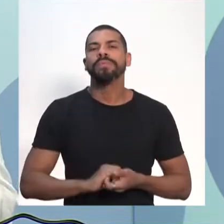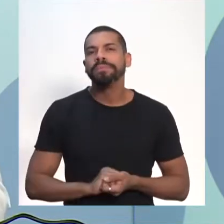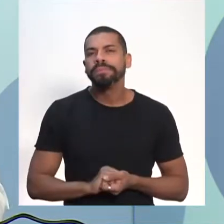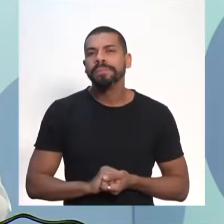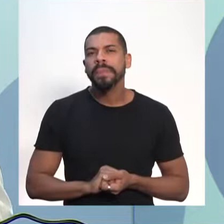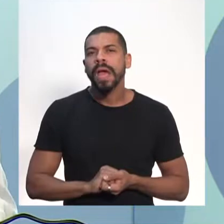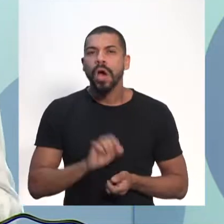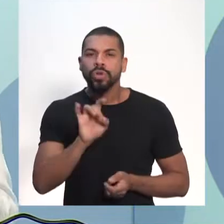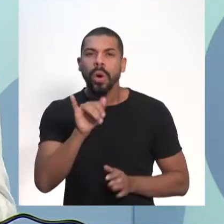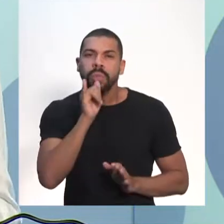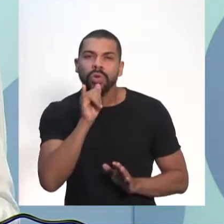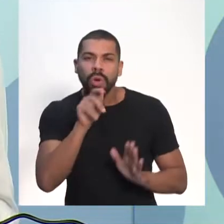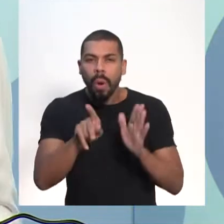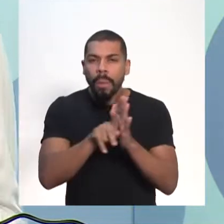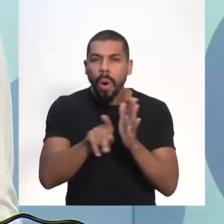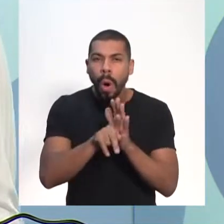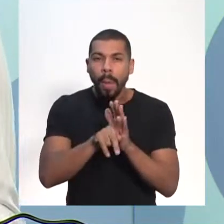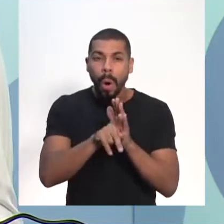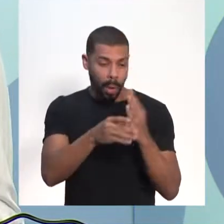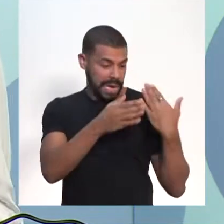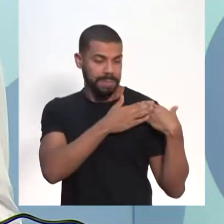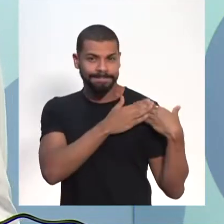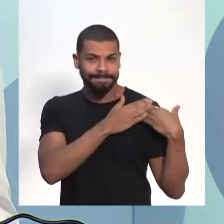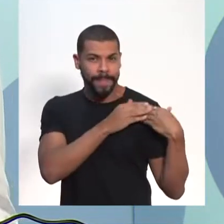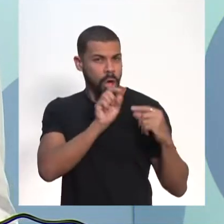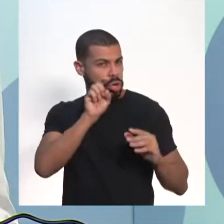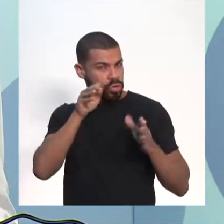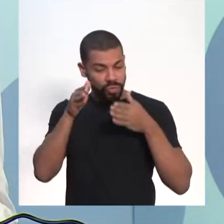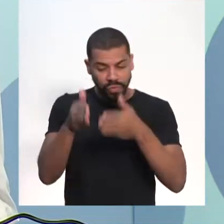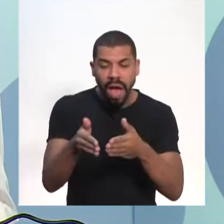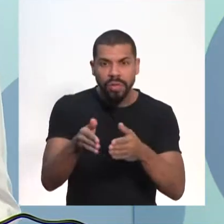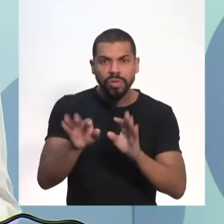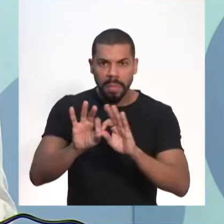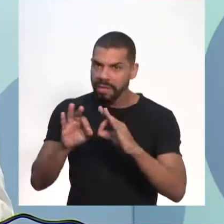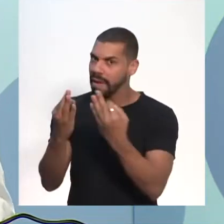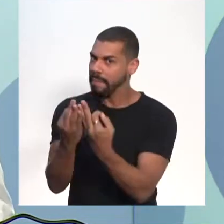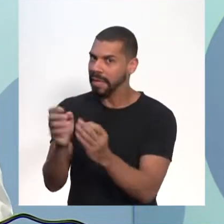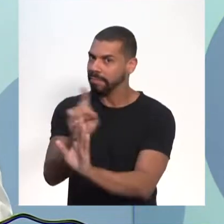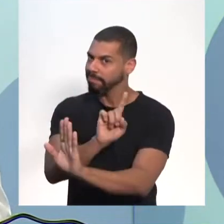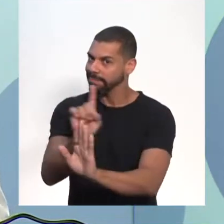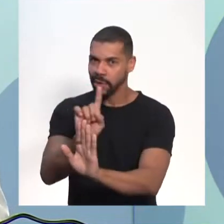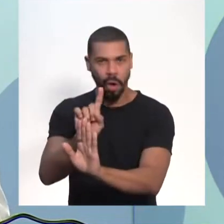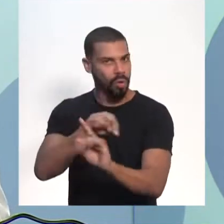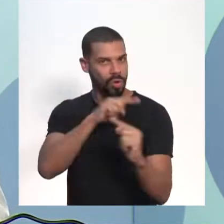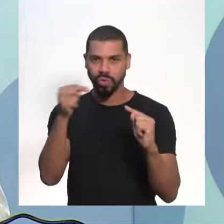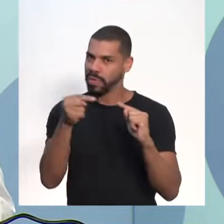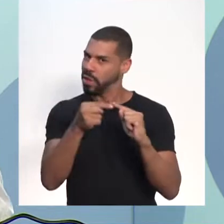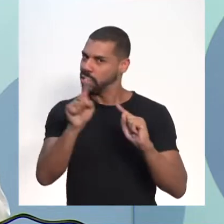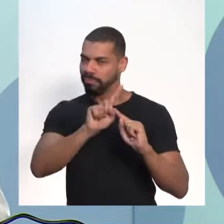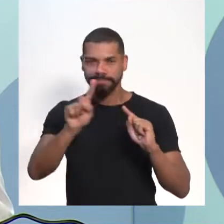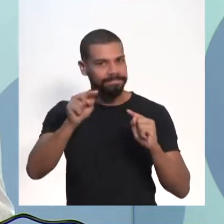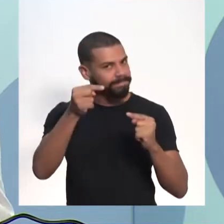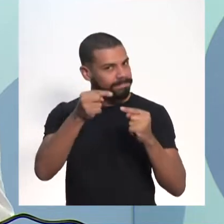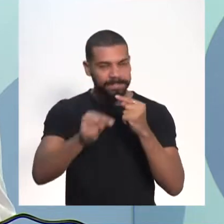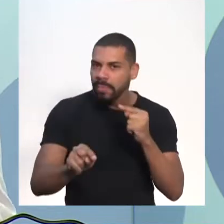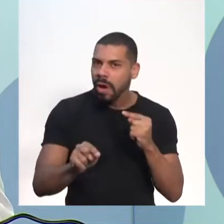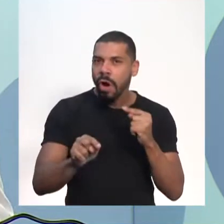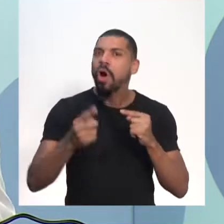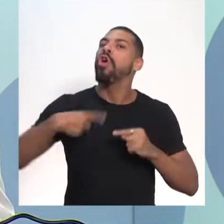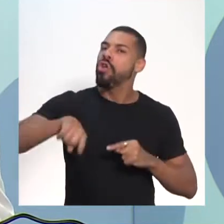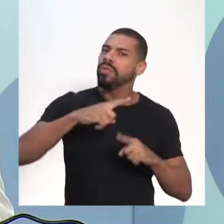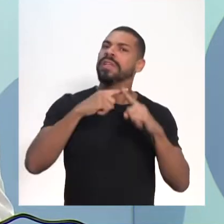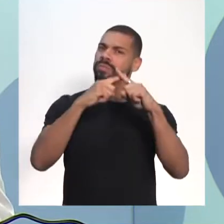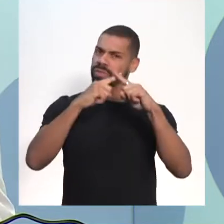a aprendizagem, a responsabilidade exclusiva das famílias, né? Não é esse o nosso objetivo. Temos o desafio